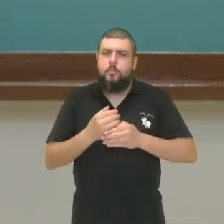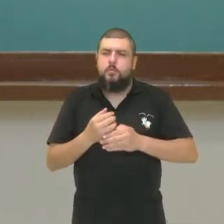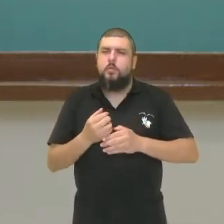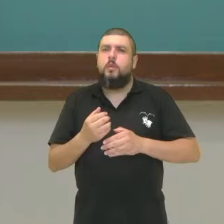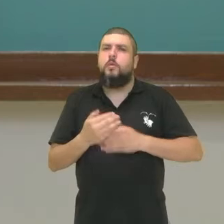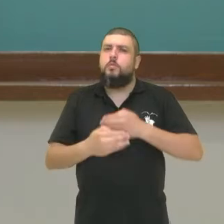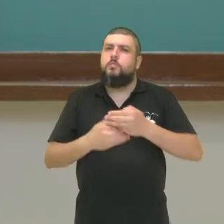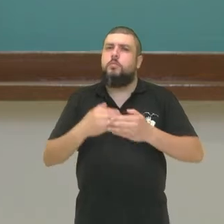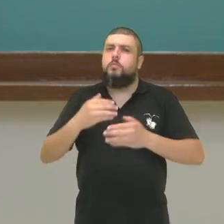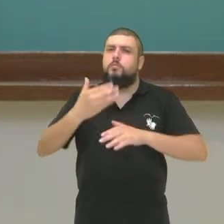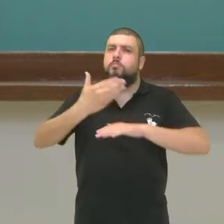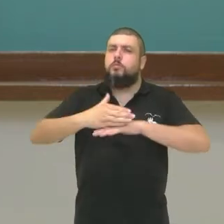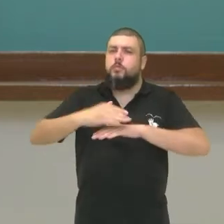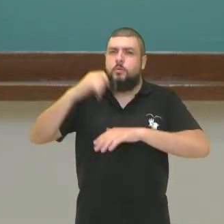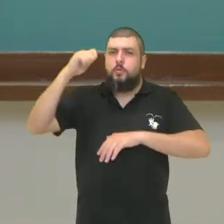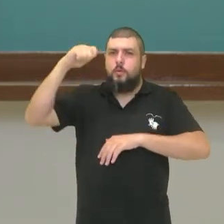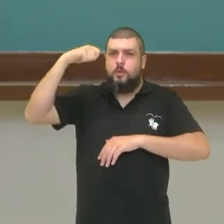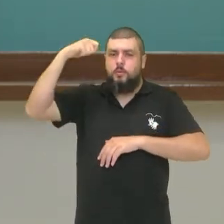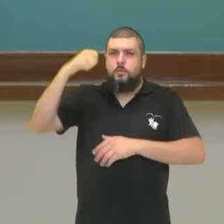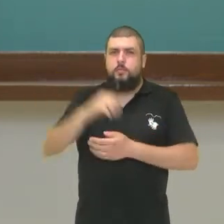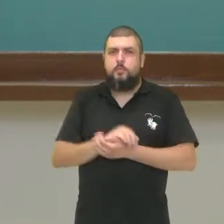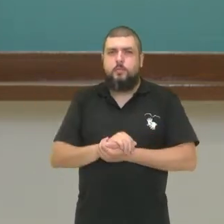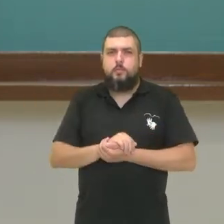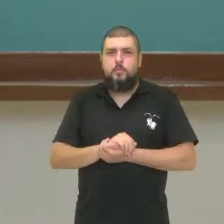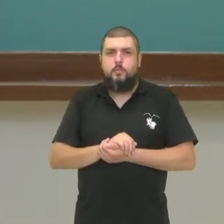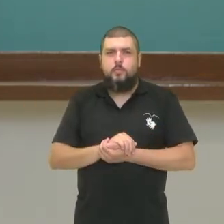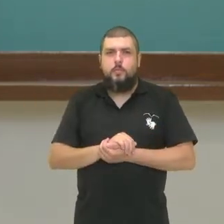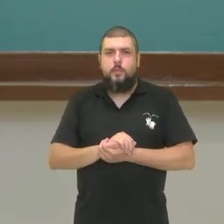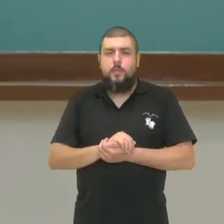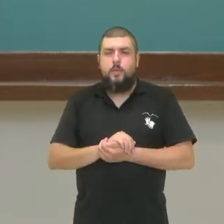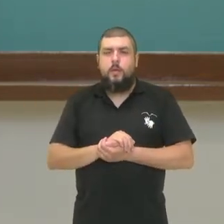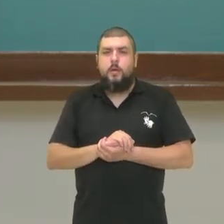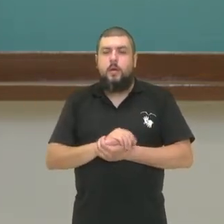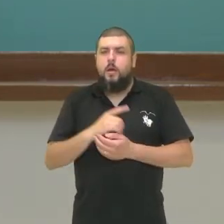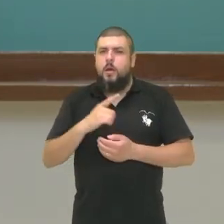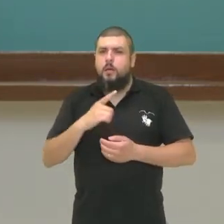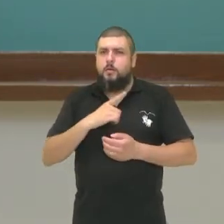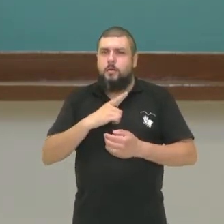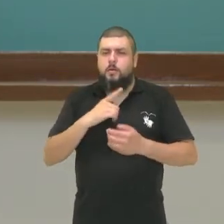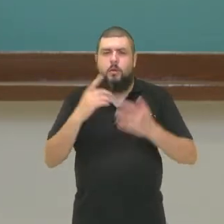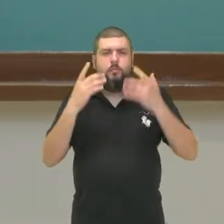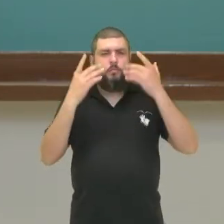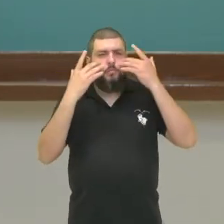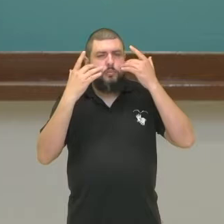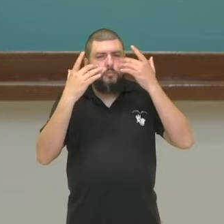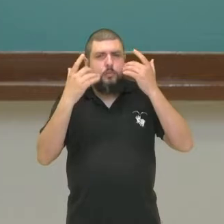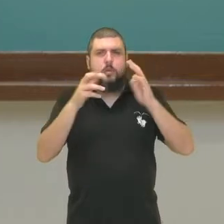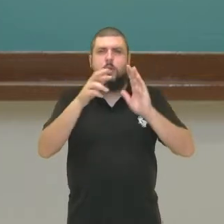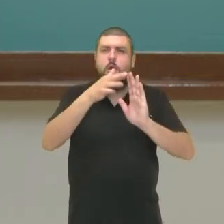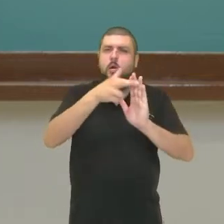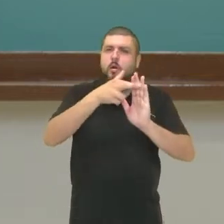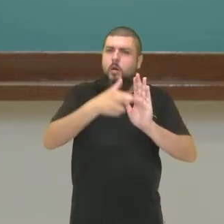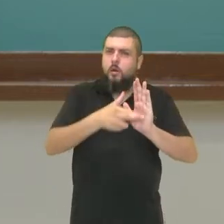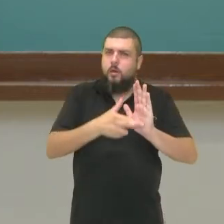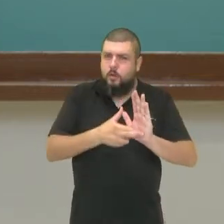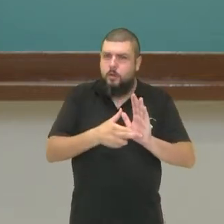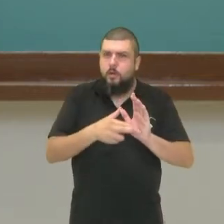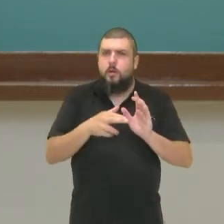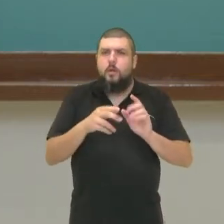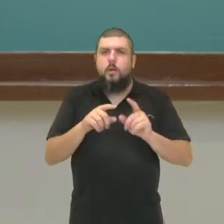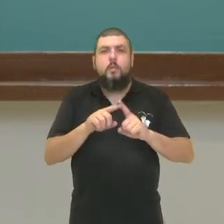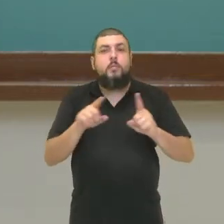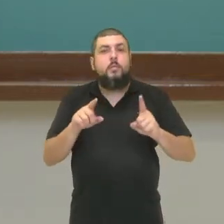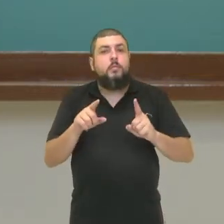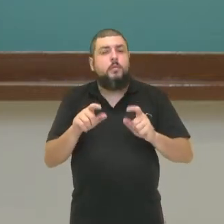com regras que oportunizam a criação de exercícios dramáticos com características de improvisação